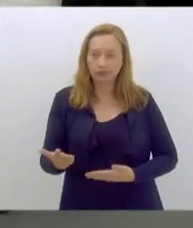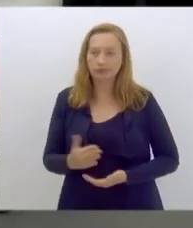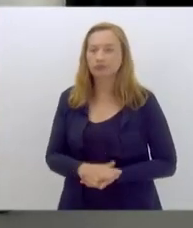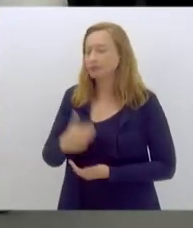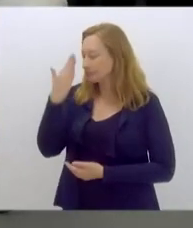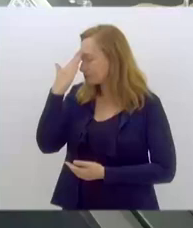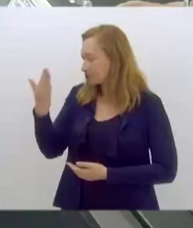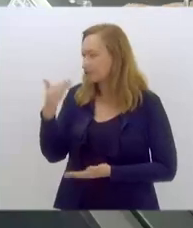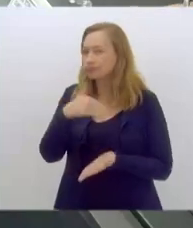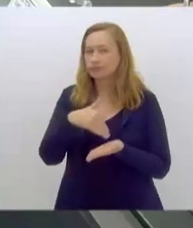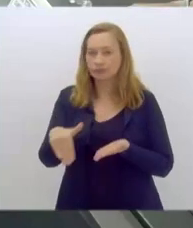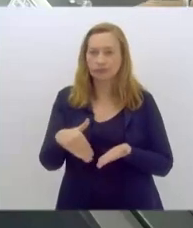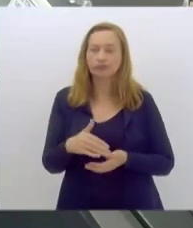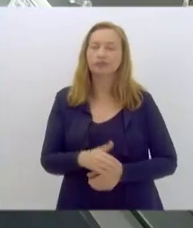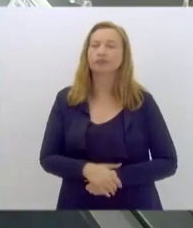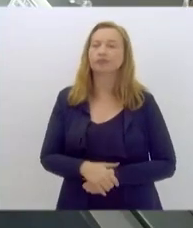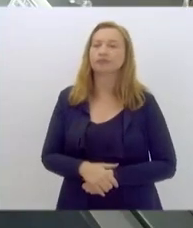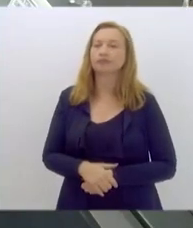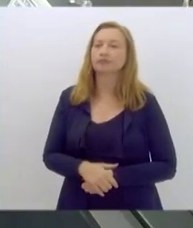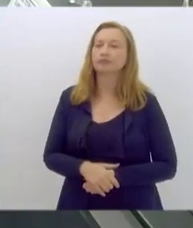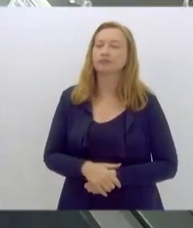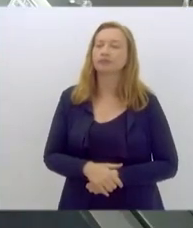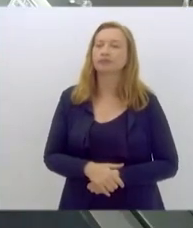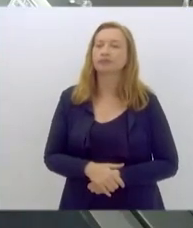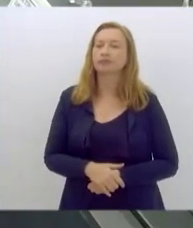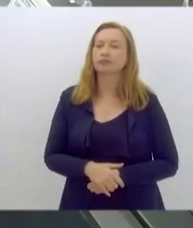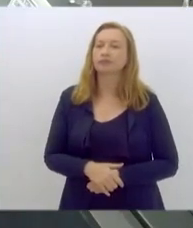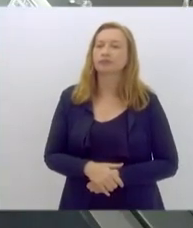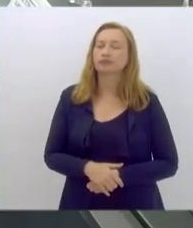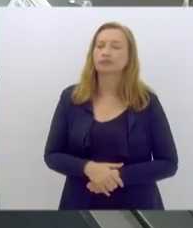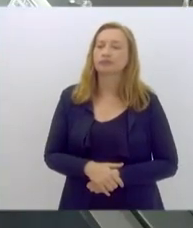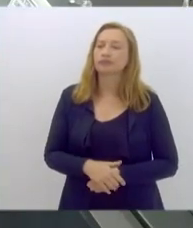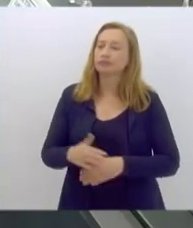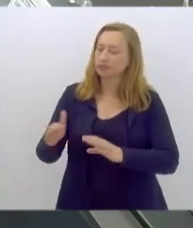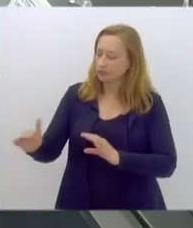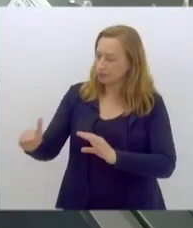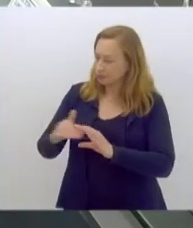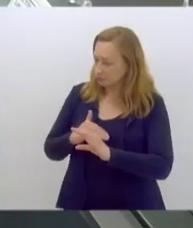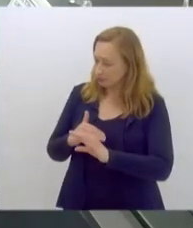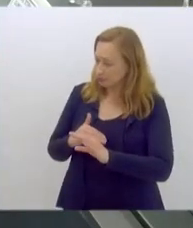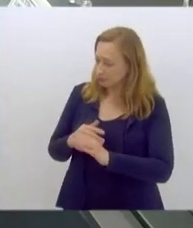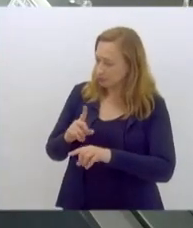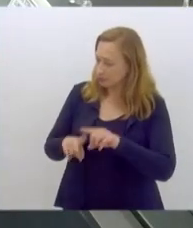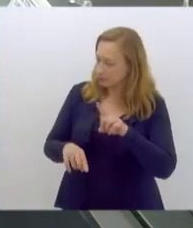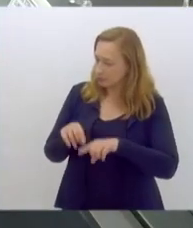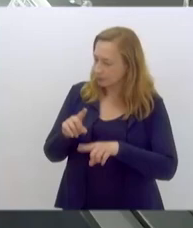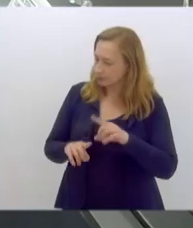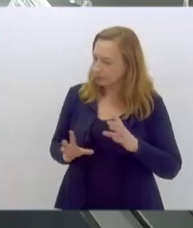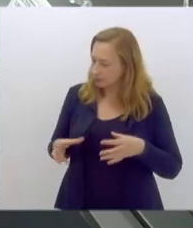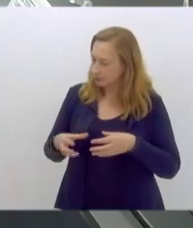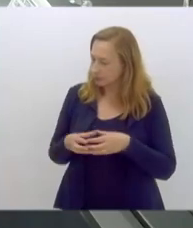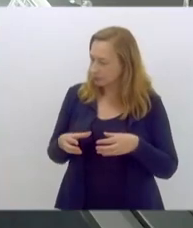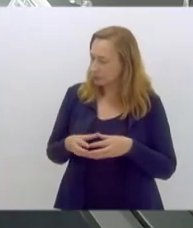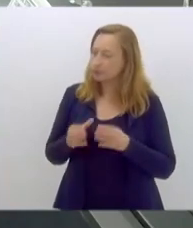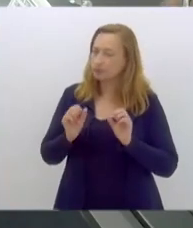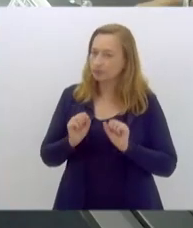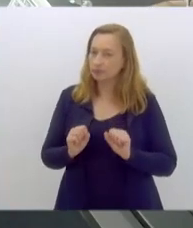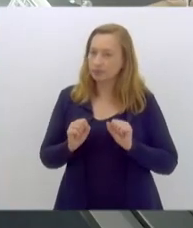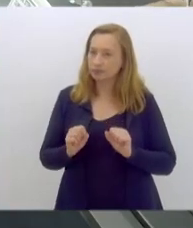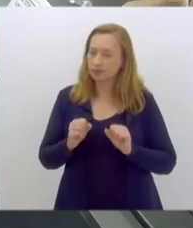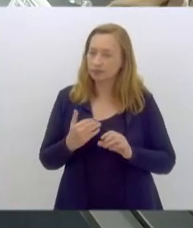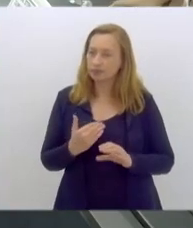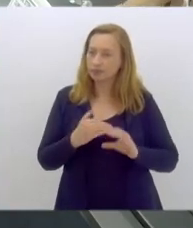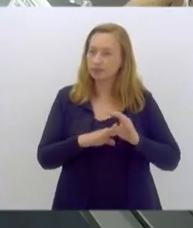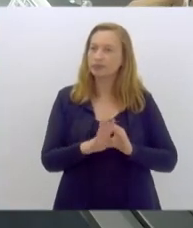secretário depois por gentileza enviar esse material para essa condição para que ela possa enviar